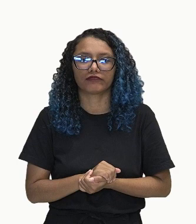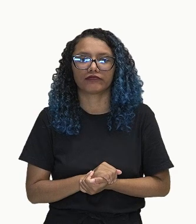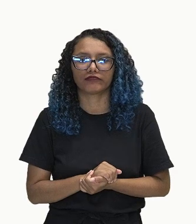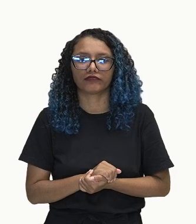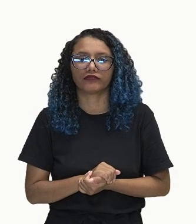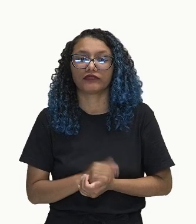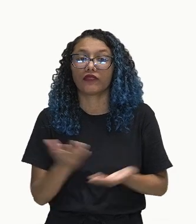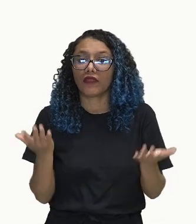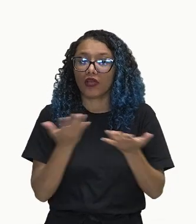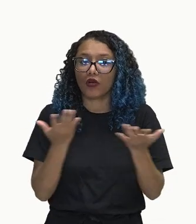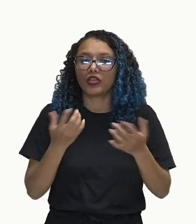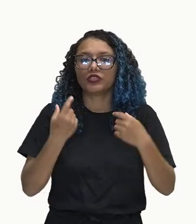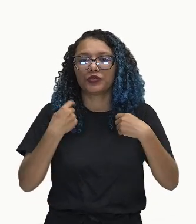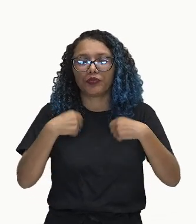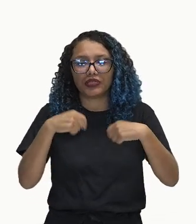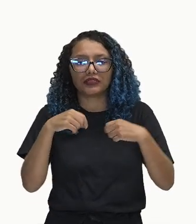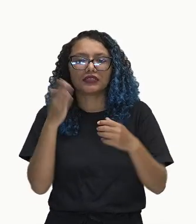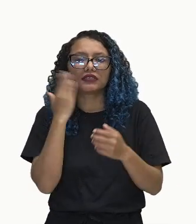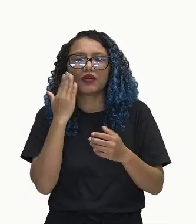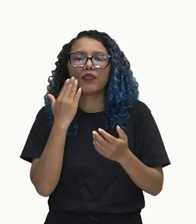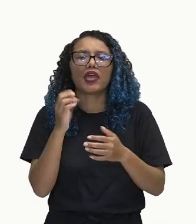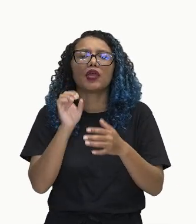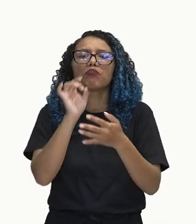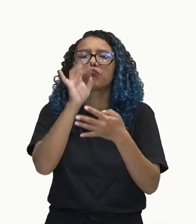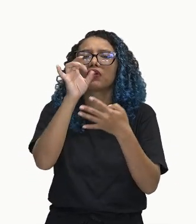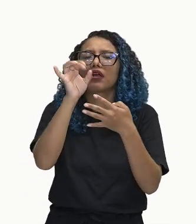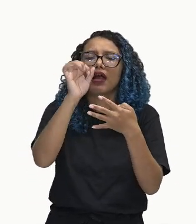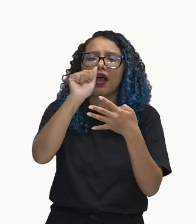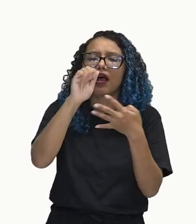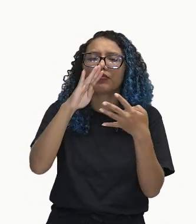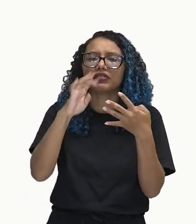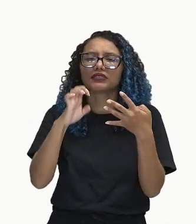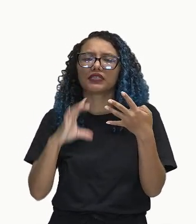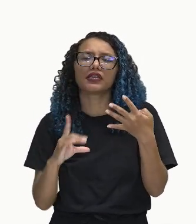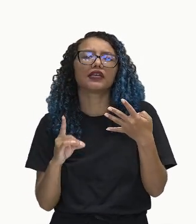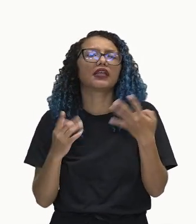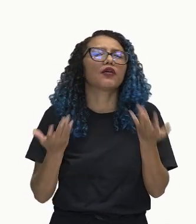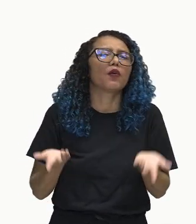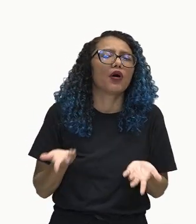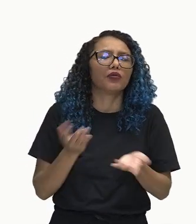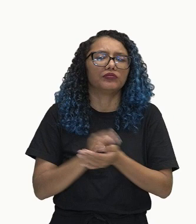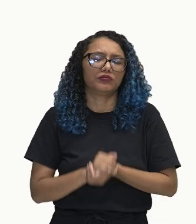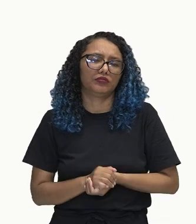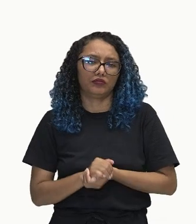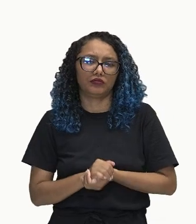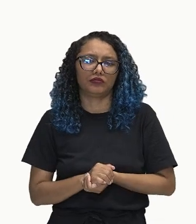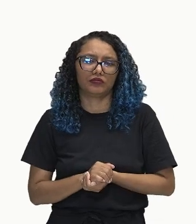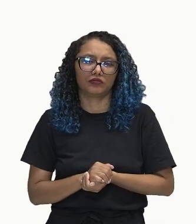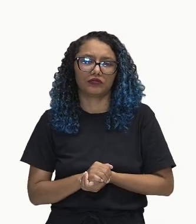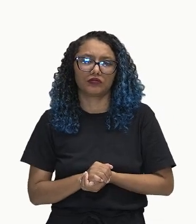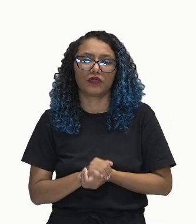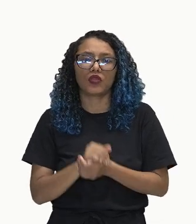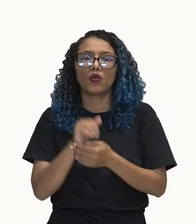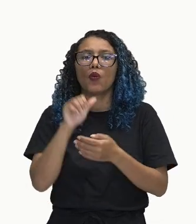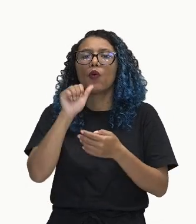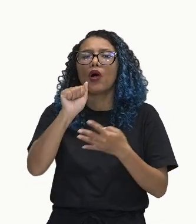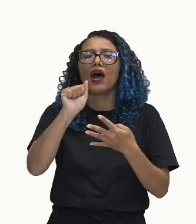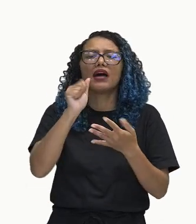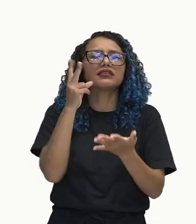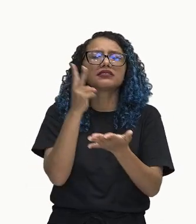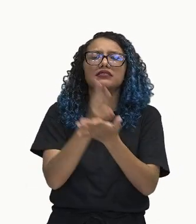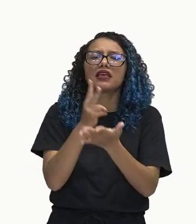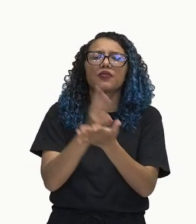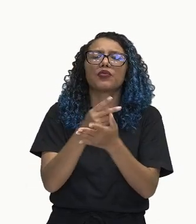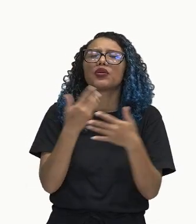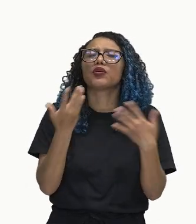vai identificar os coeficientes. Gente, sempre o coeficiente A de qualquer polinômio é o